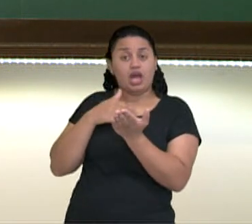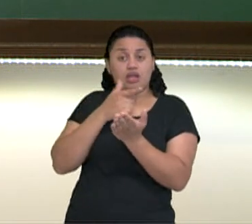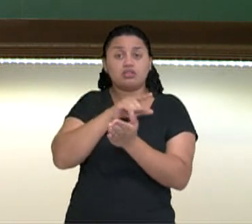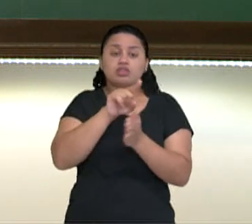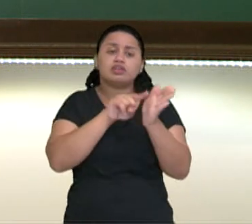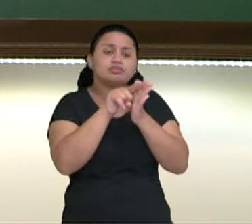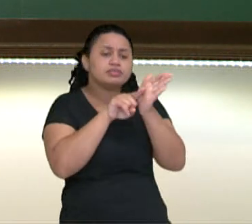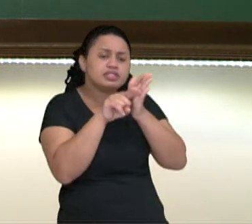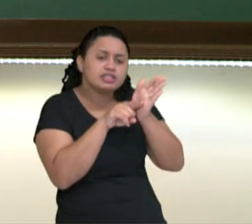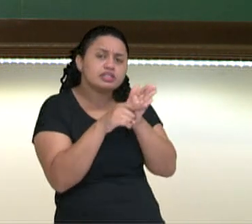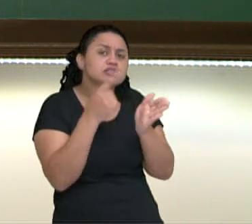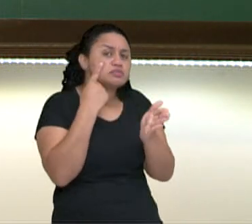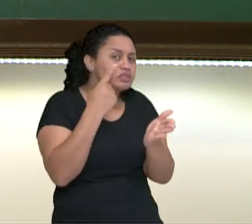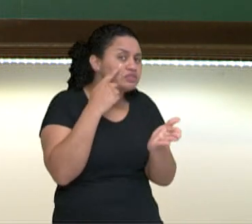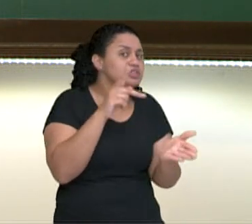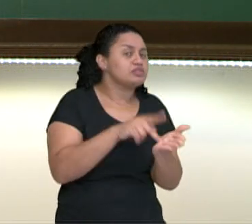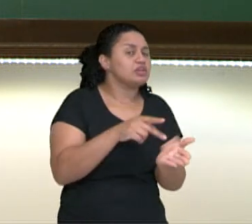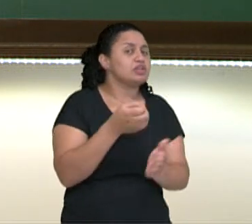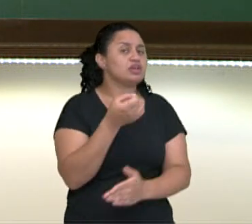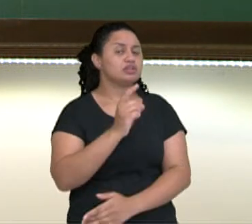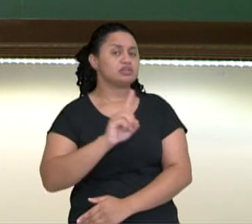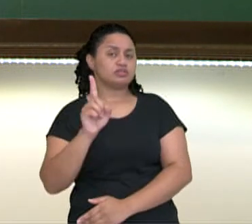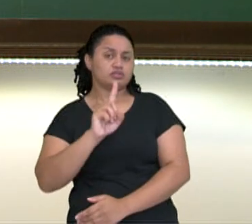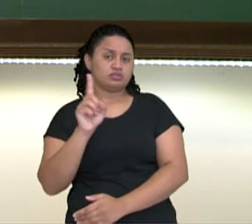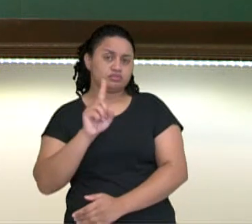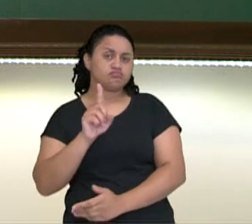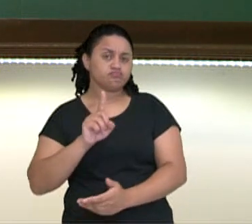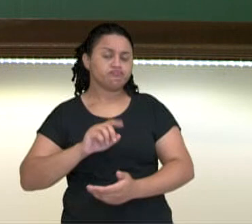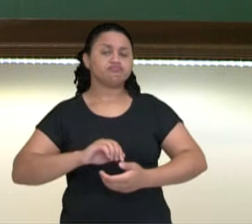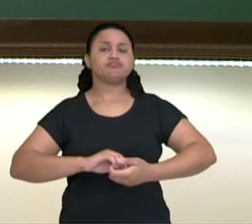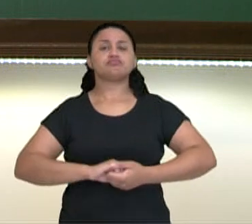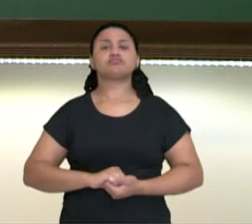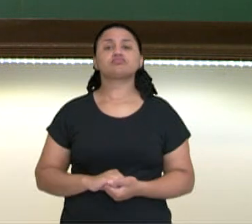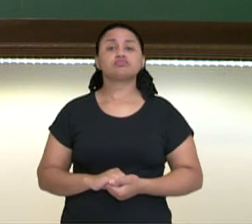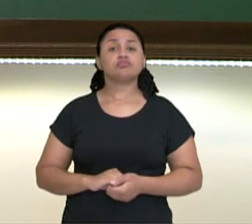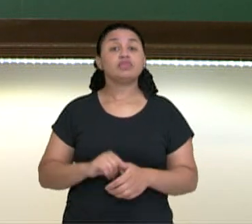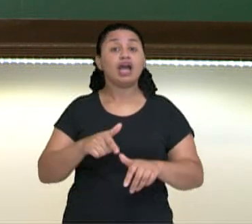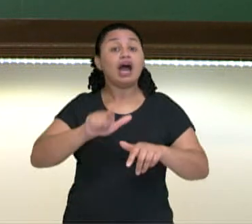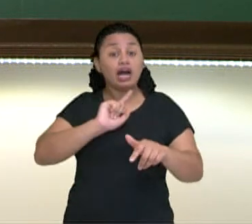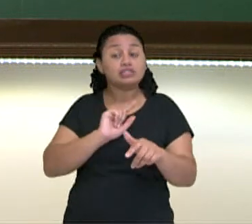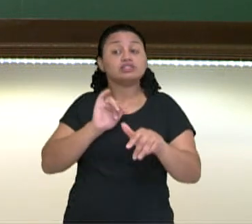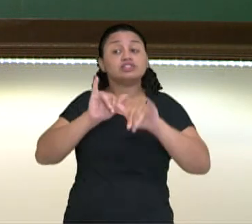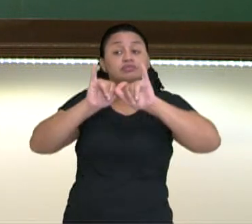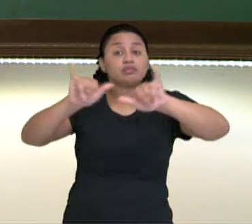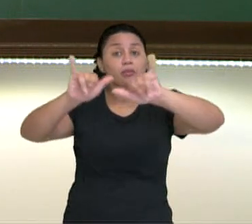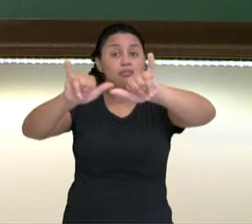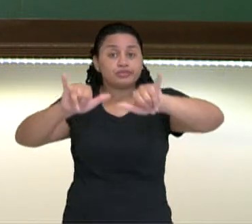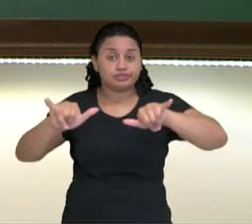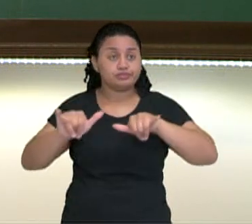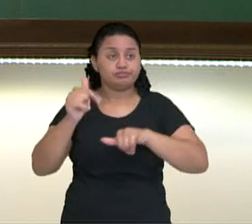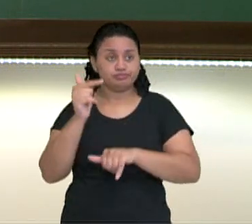mas existe mais, consultar para ver se essa informação é verdadeira ou não, antes de passá-la para frente.